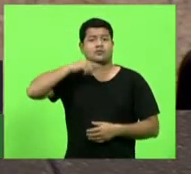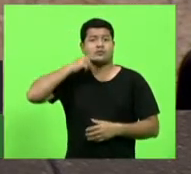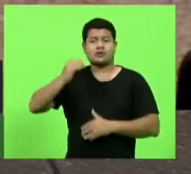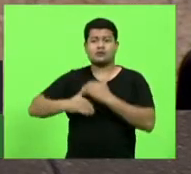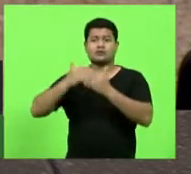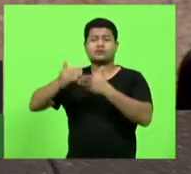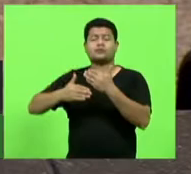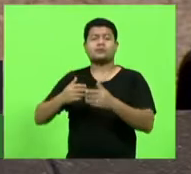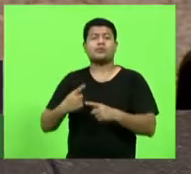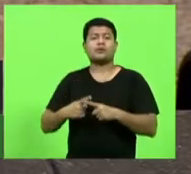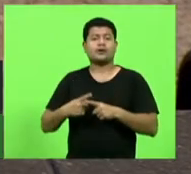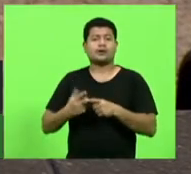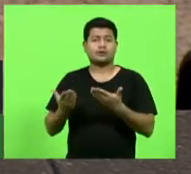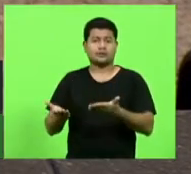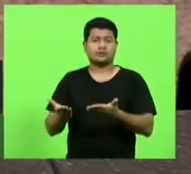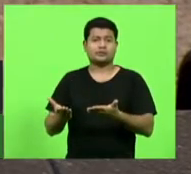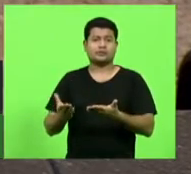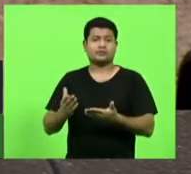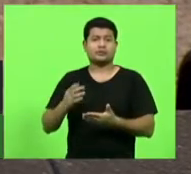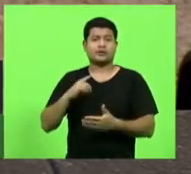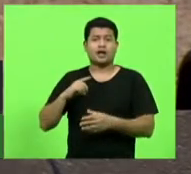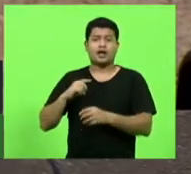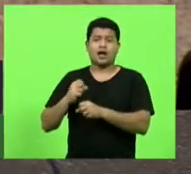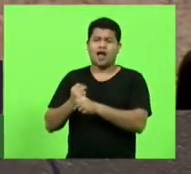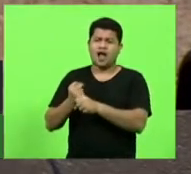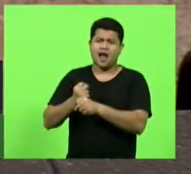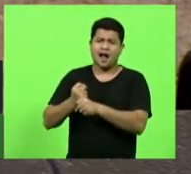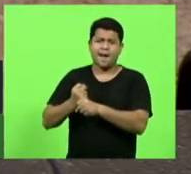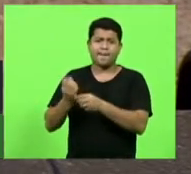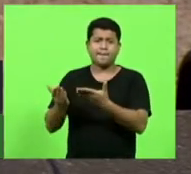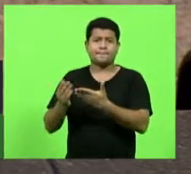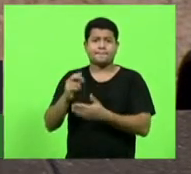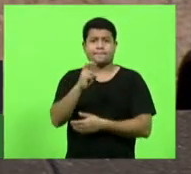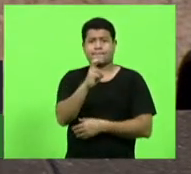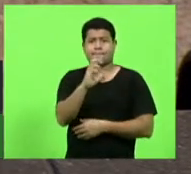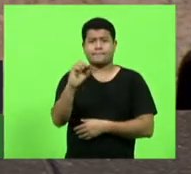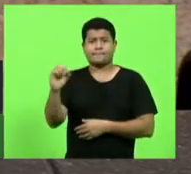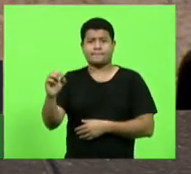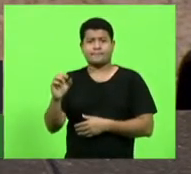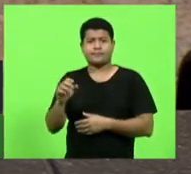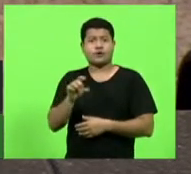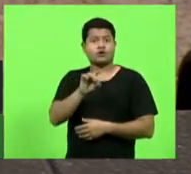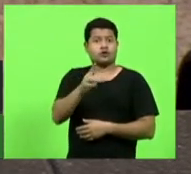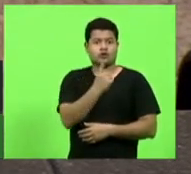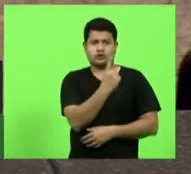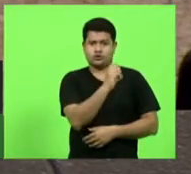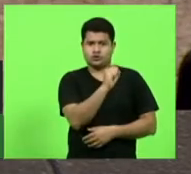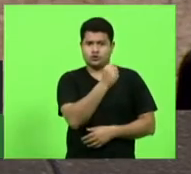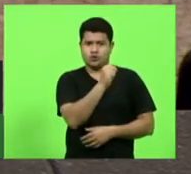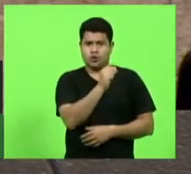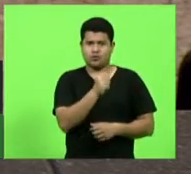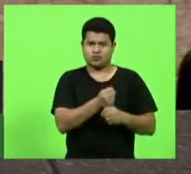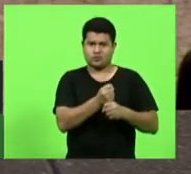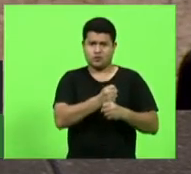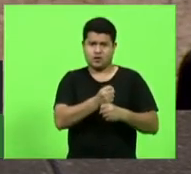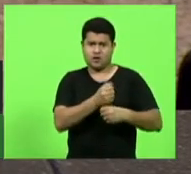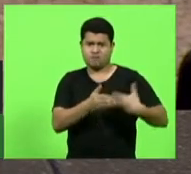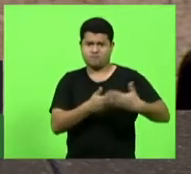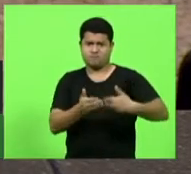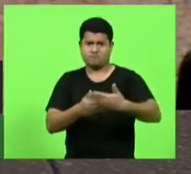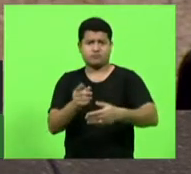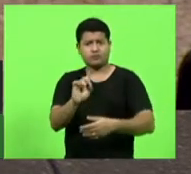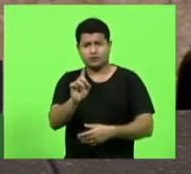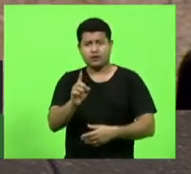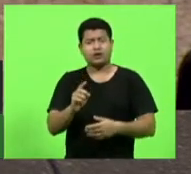isso, por estar ali há quase 500 anos, não só 18, Gessé, sendo